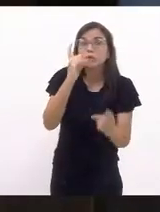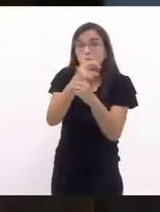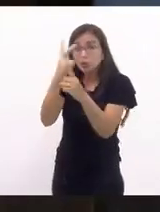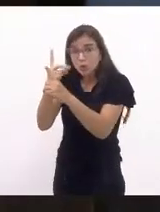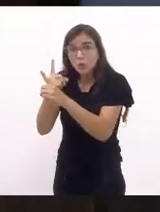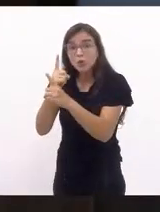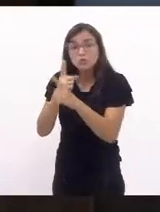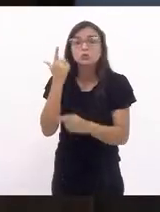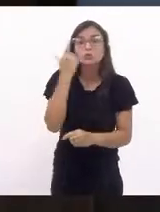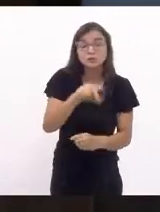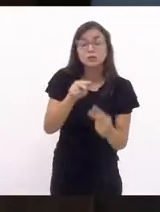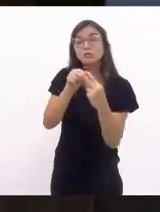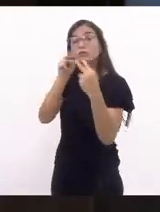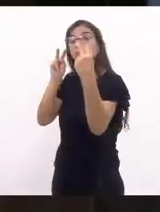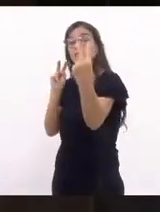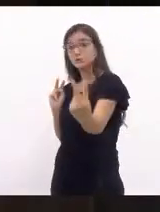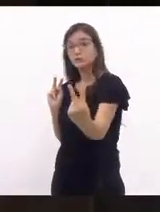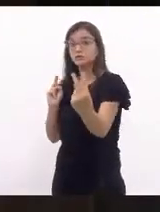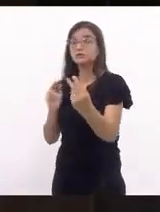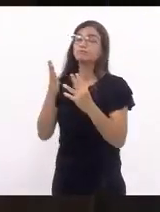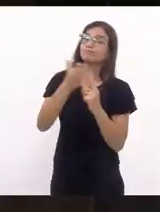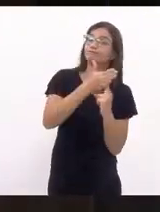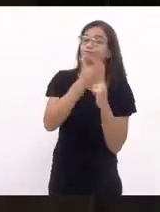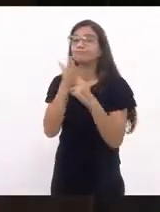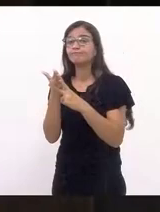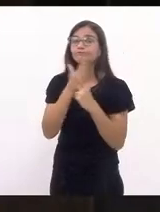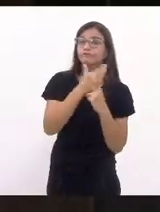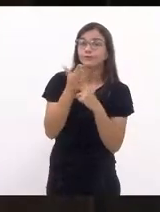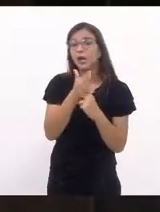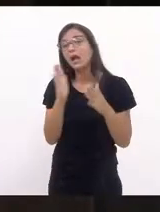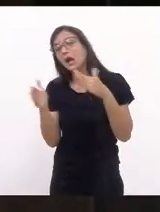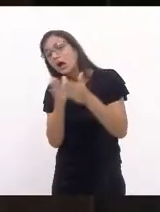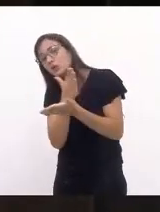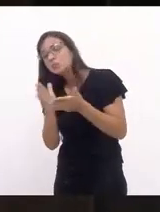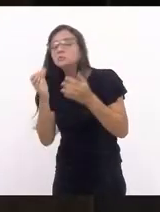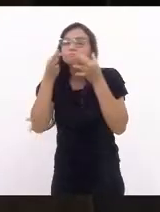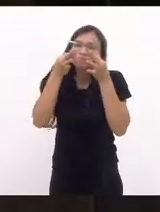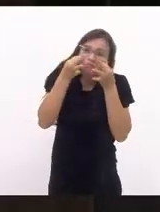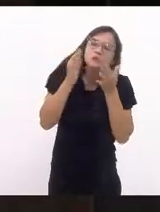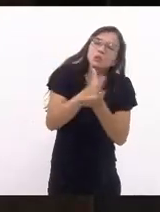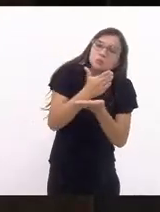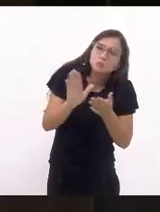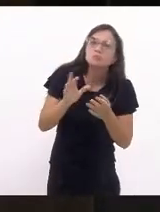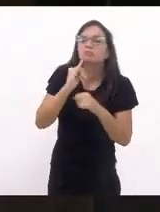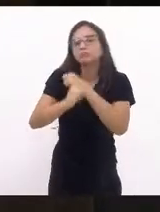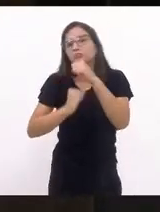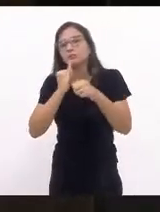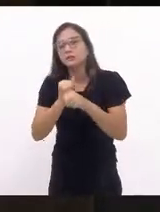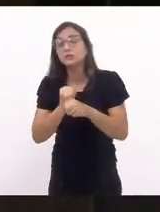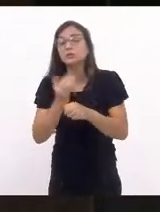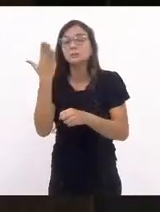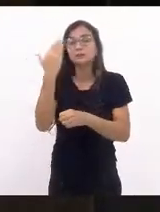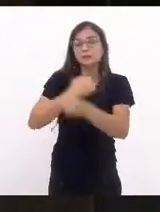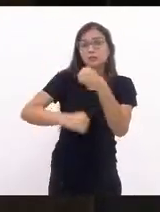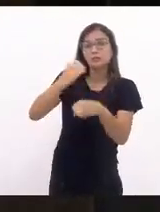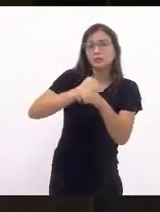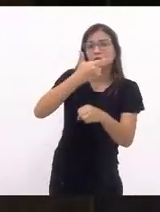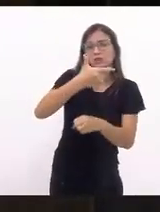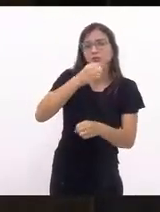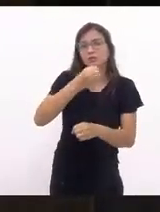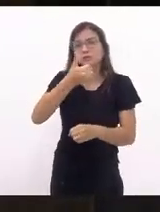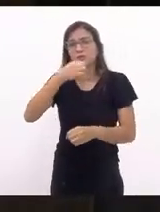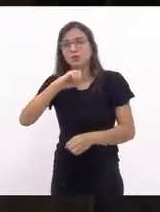híbridos além das câmaras setoriais ou fórum coordena desde 2019 o movimento Rios